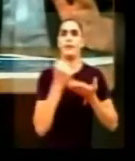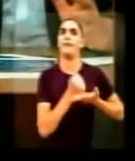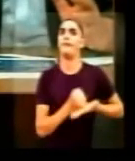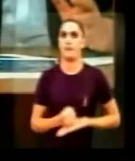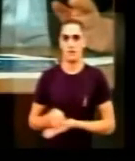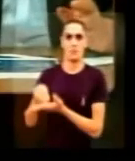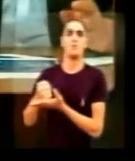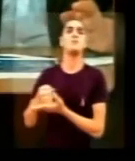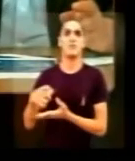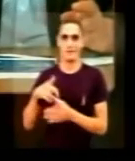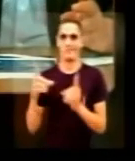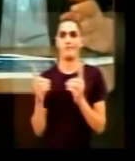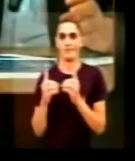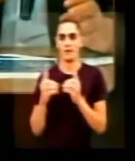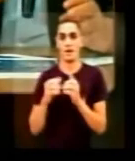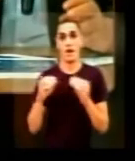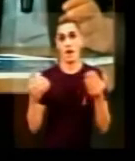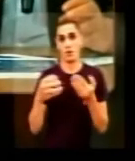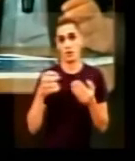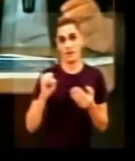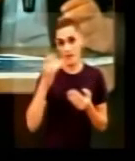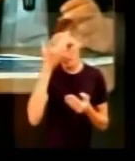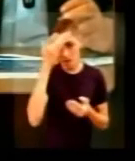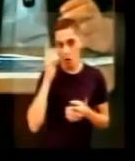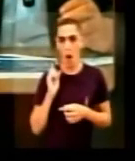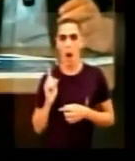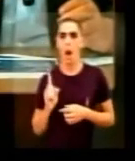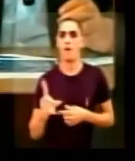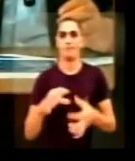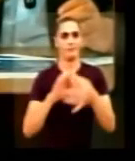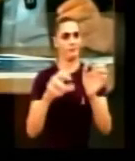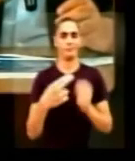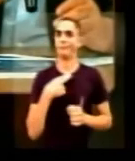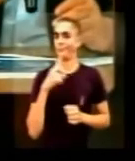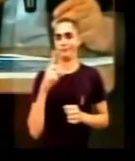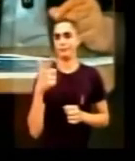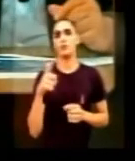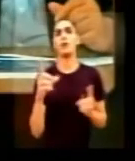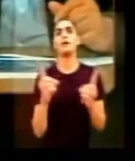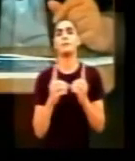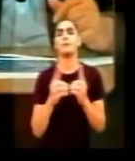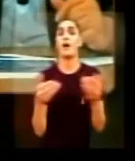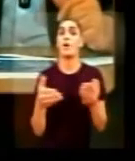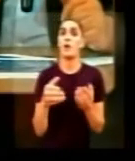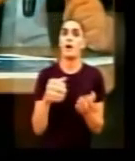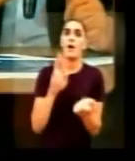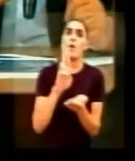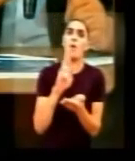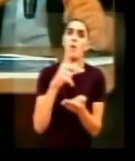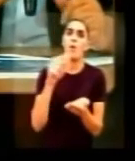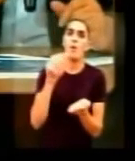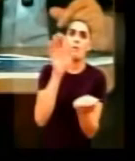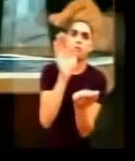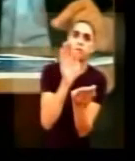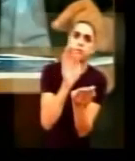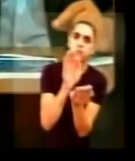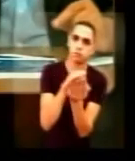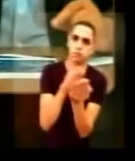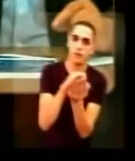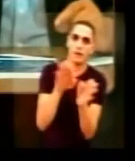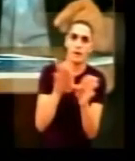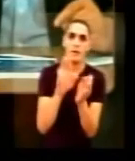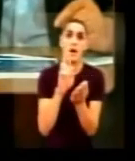certo? A UPA Jaguaré e a UPA Santo Antônio, na Jaguaré